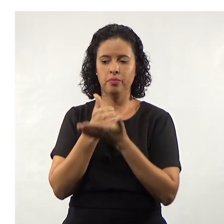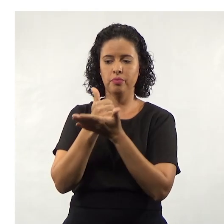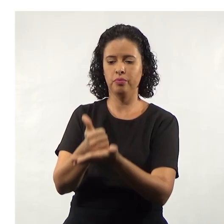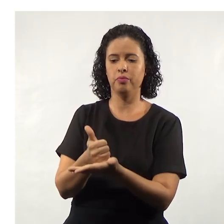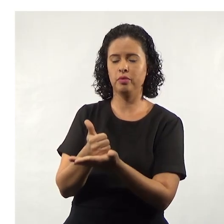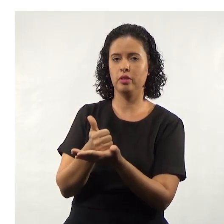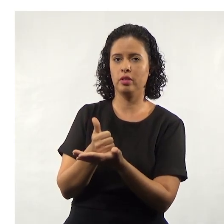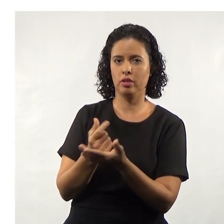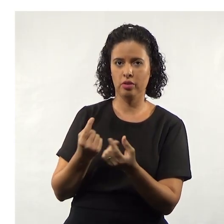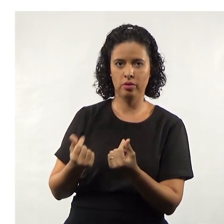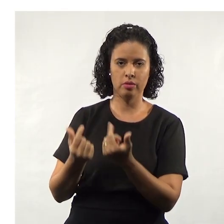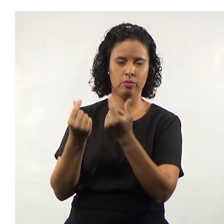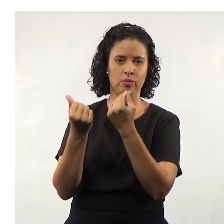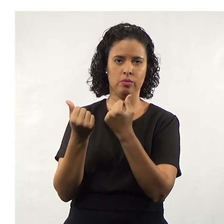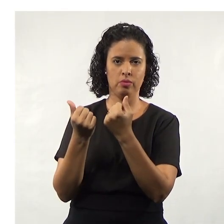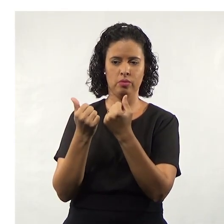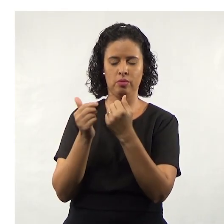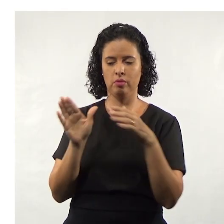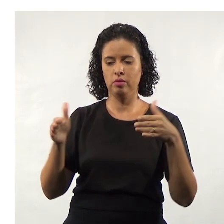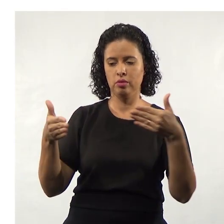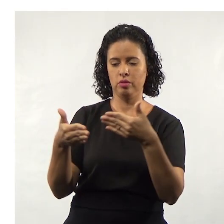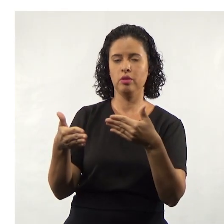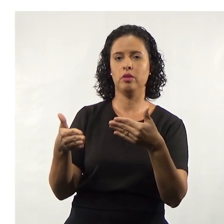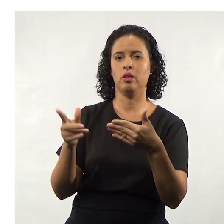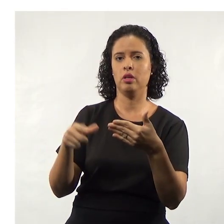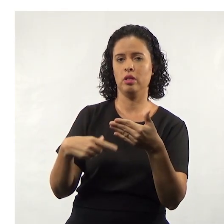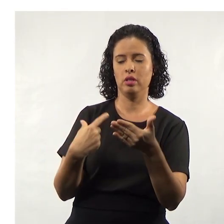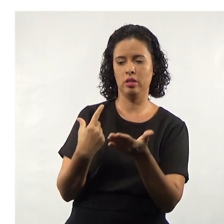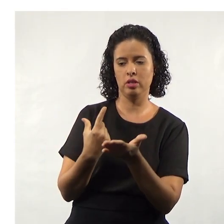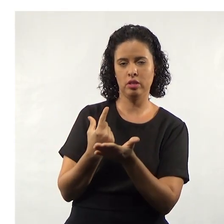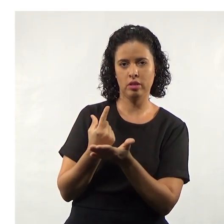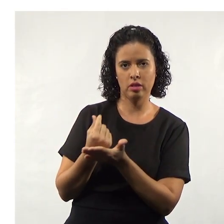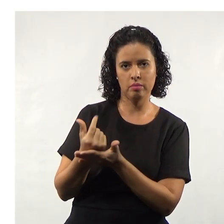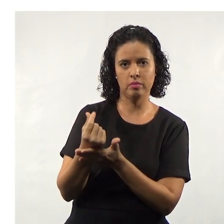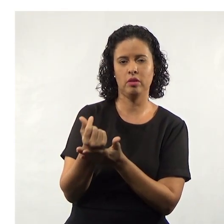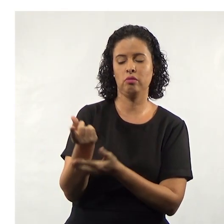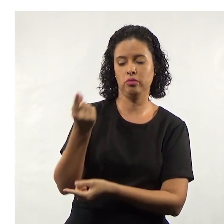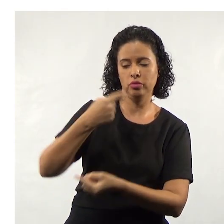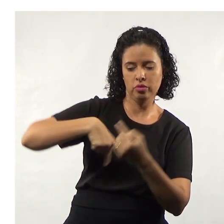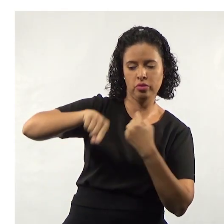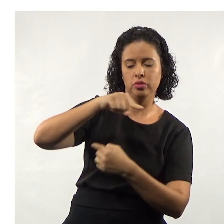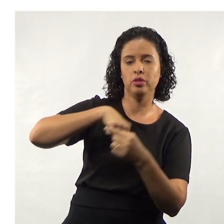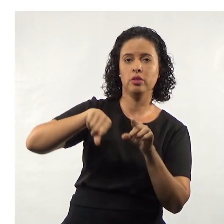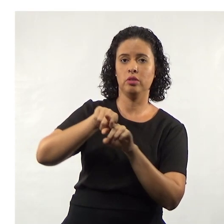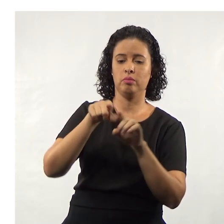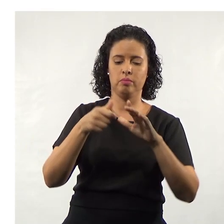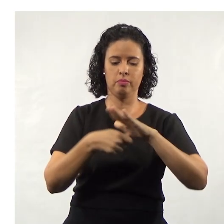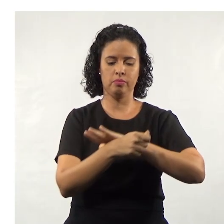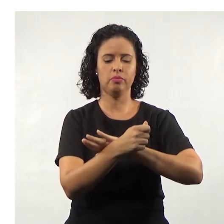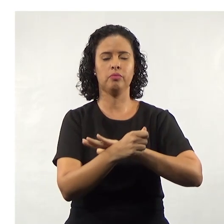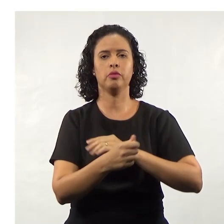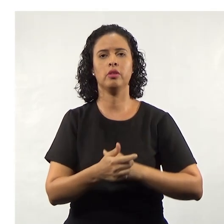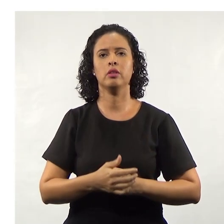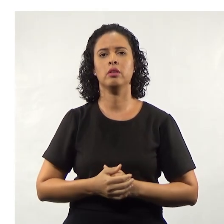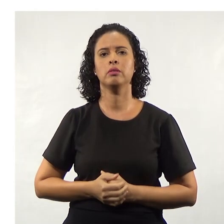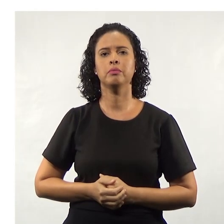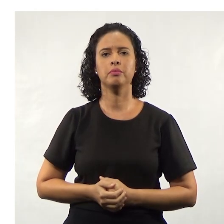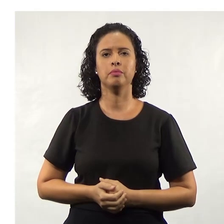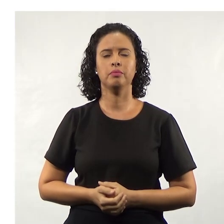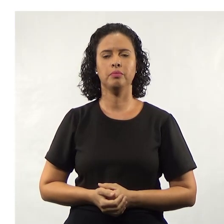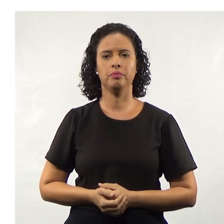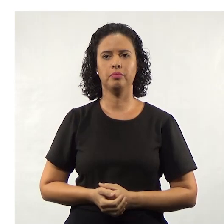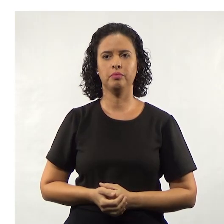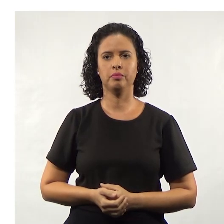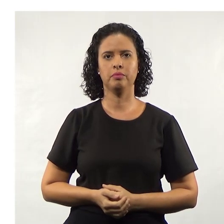destinar os recursos, ó, tanto para o capital de giro, quanto também para investimentos.